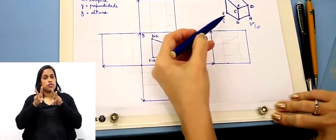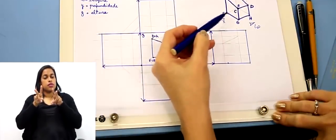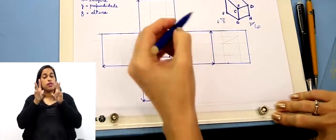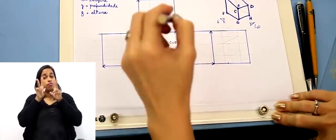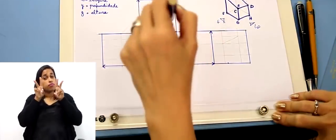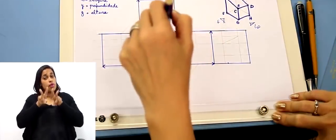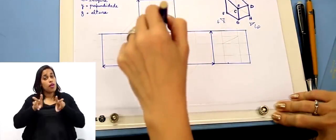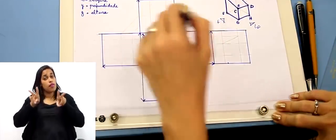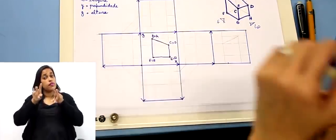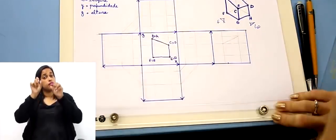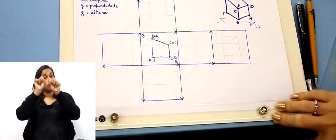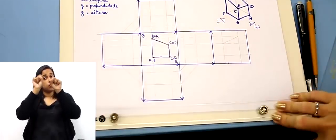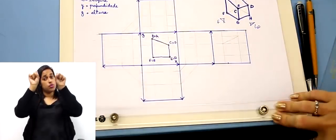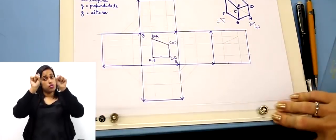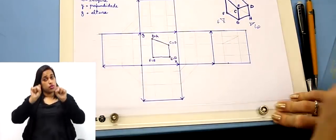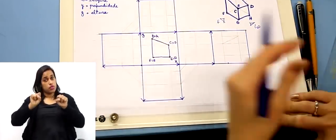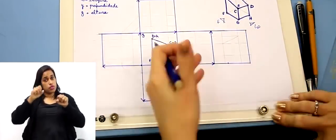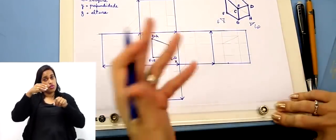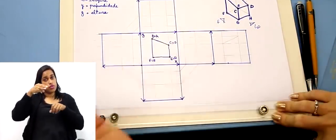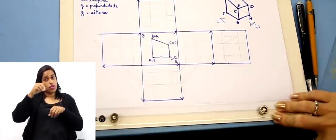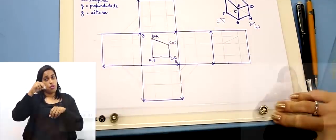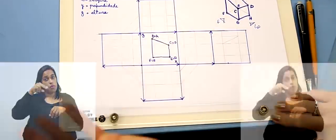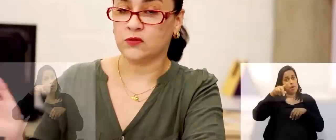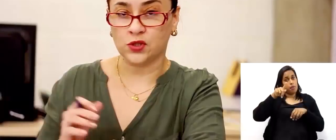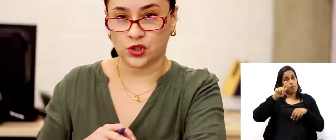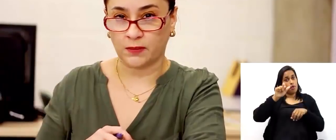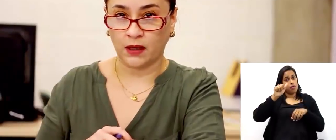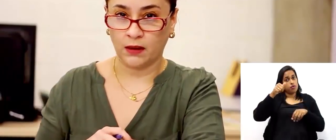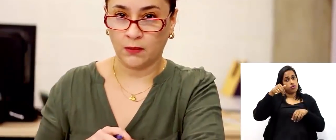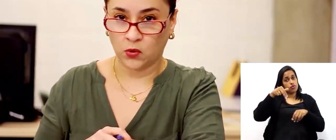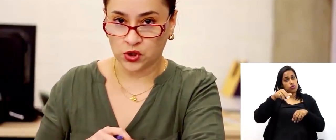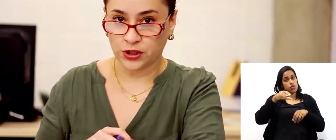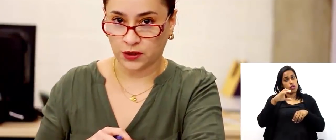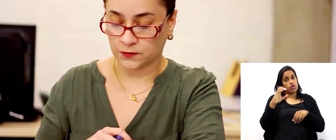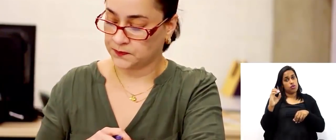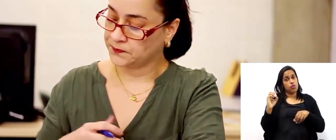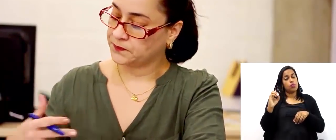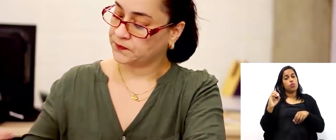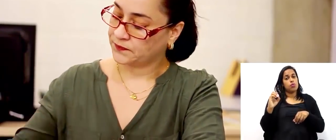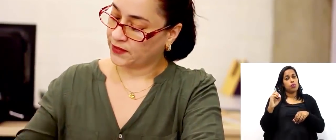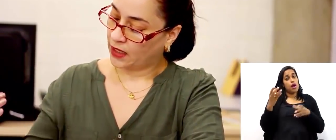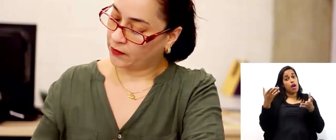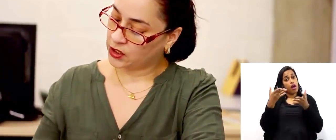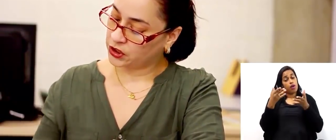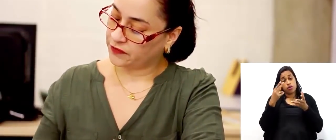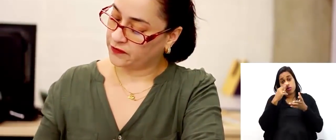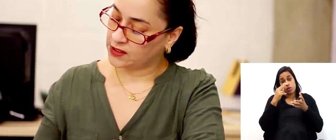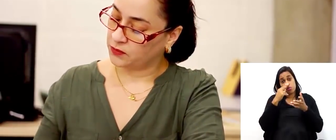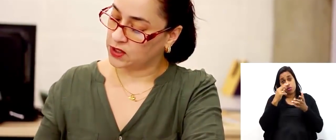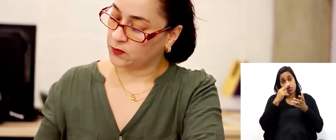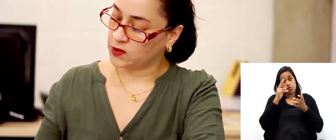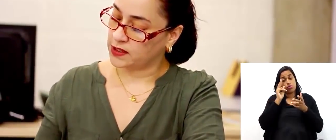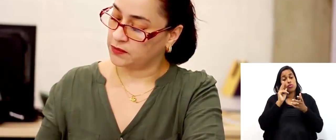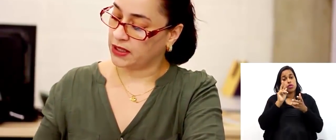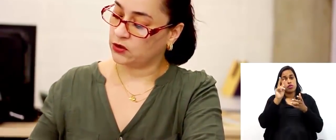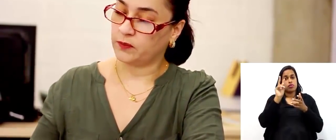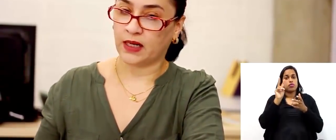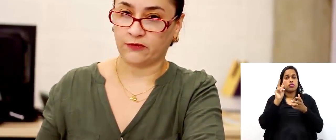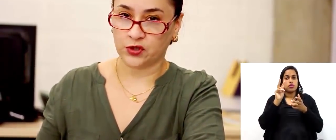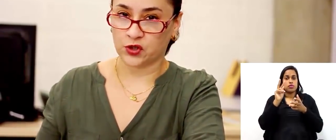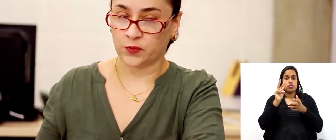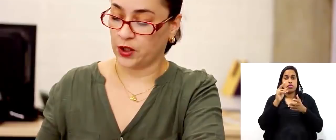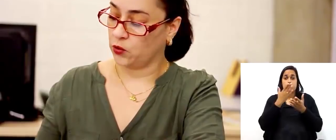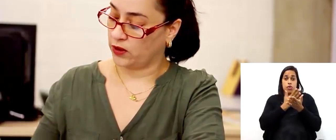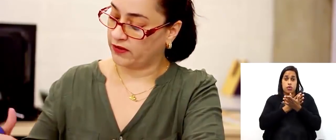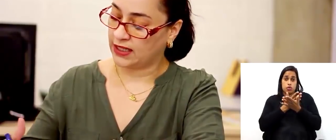minha vista frontal na vista frontal do sistema mongiano. Agora a gente vai fazer o mesmo procedimento